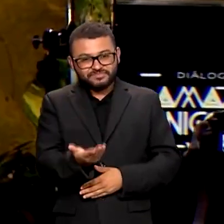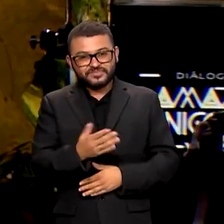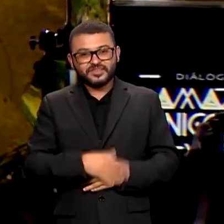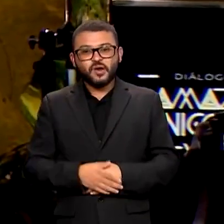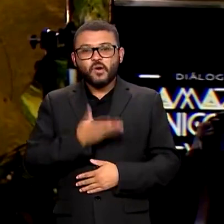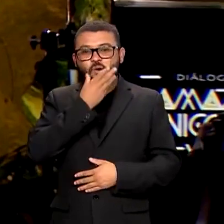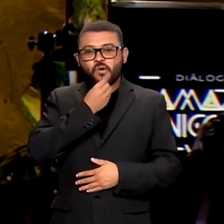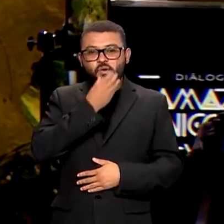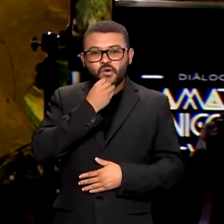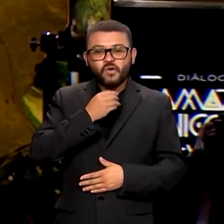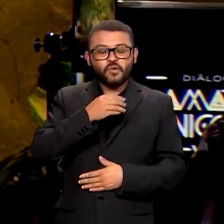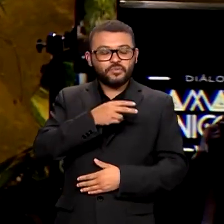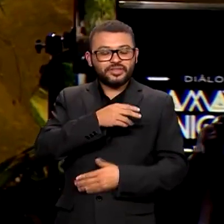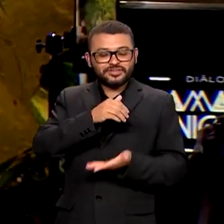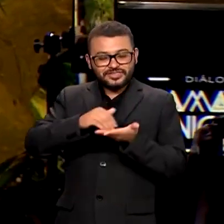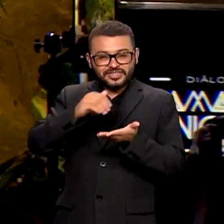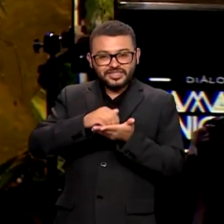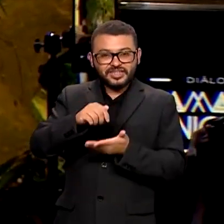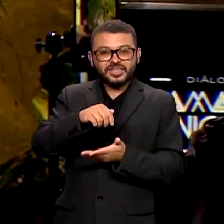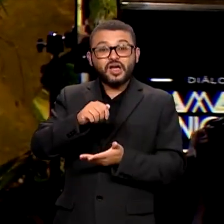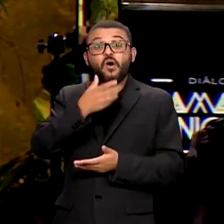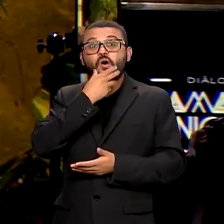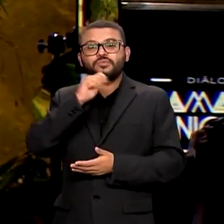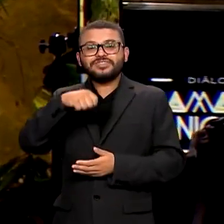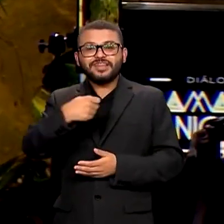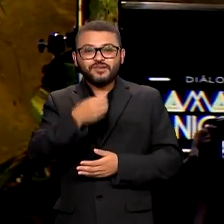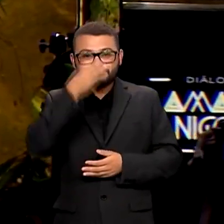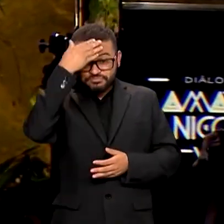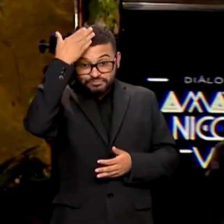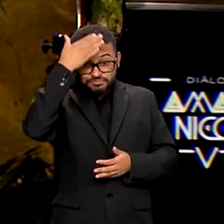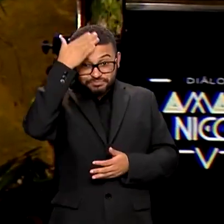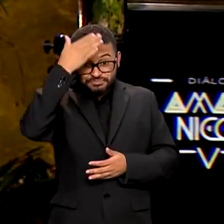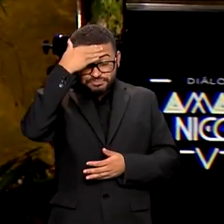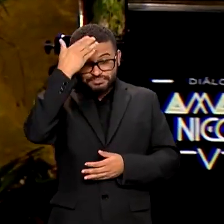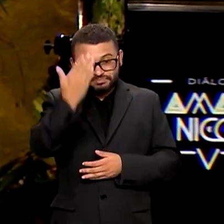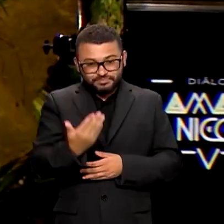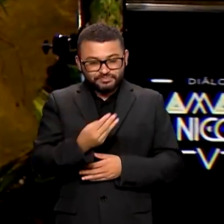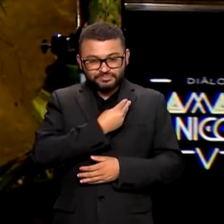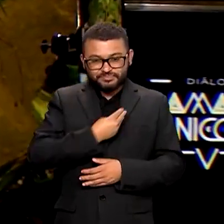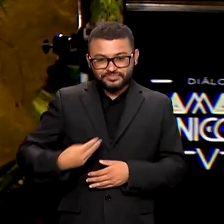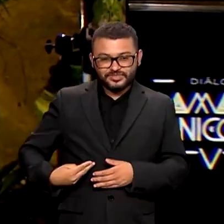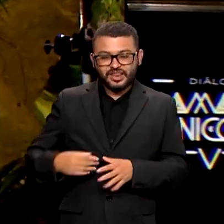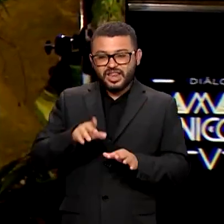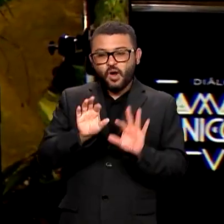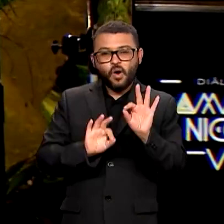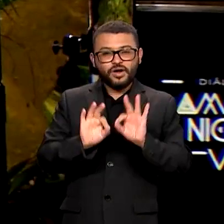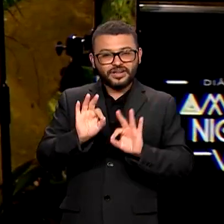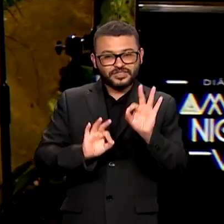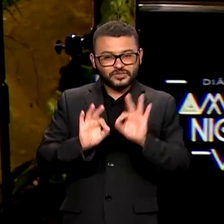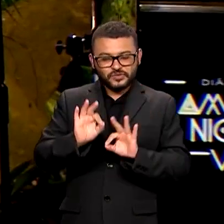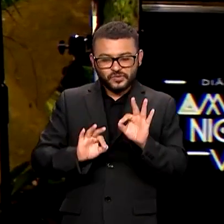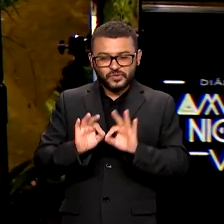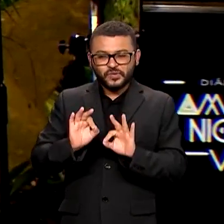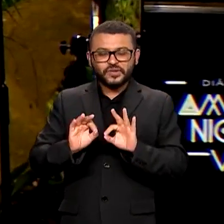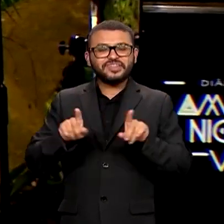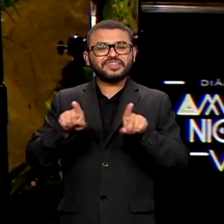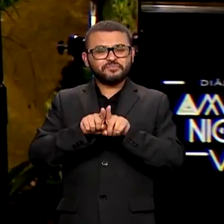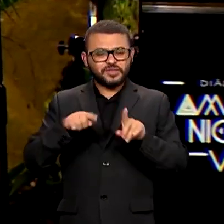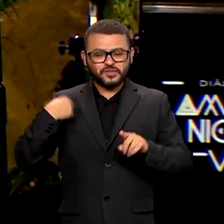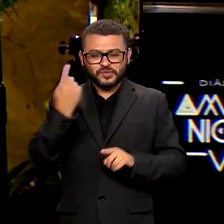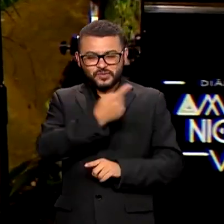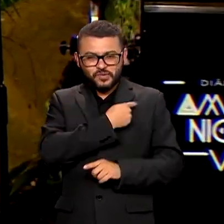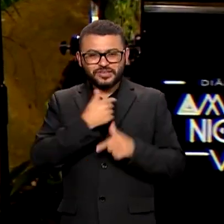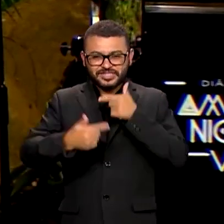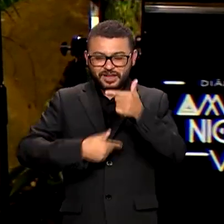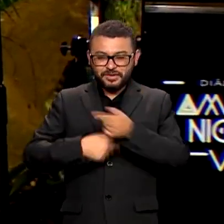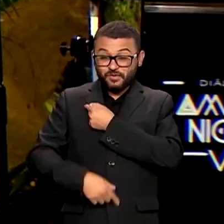da Secretaria-Geral da Presidência, o Márcio, por ter organizado juntamente com todos nós do